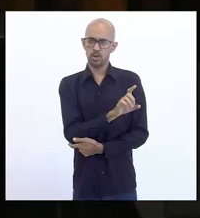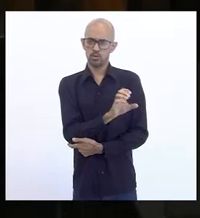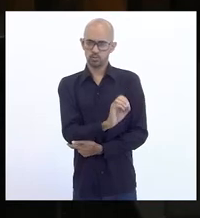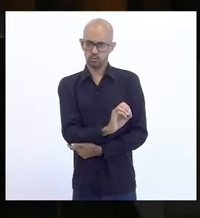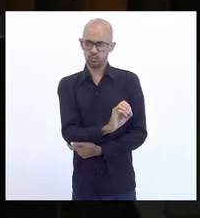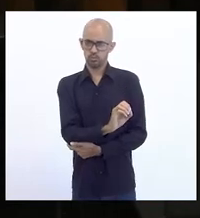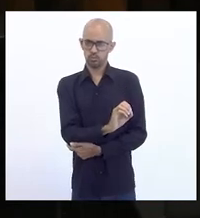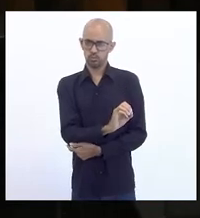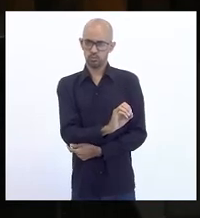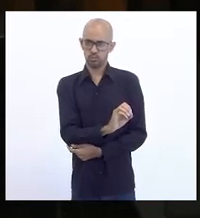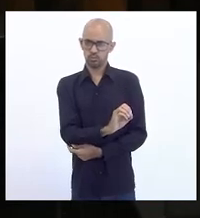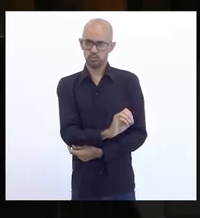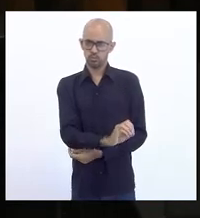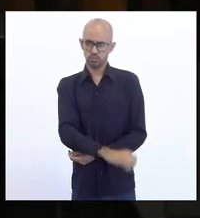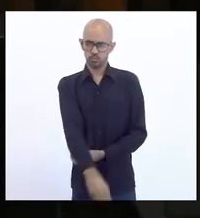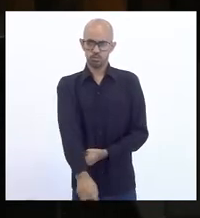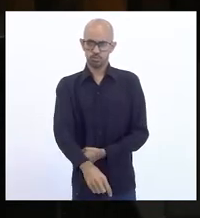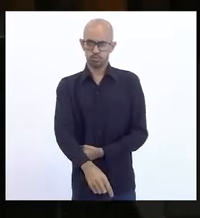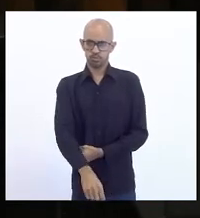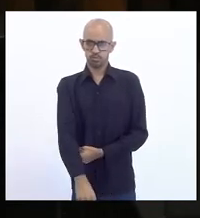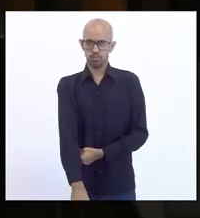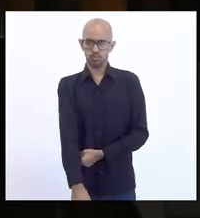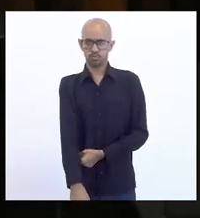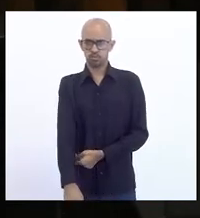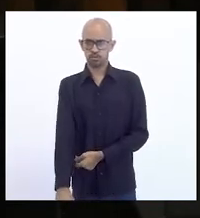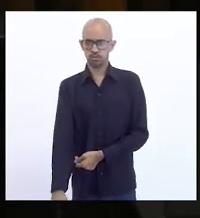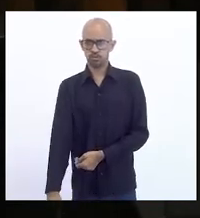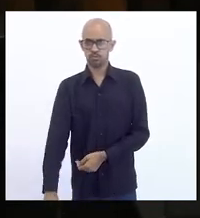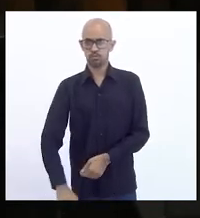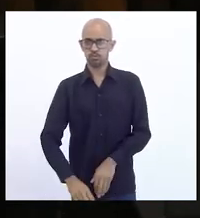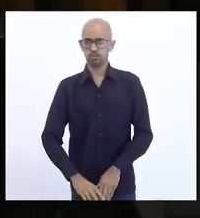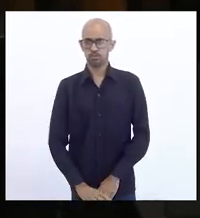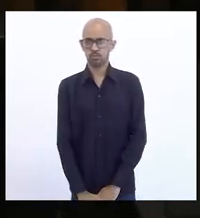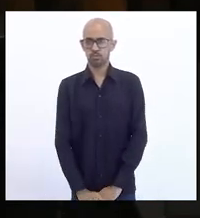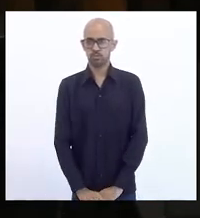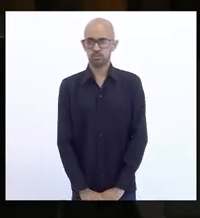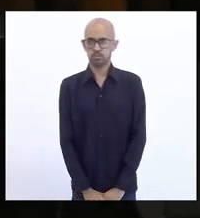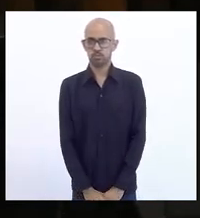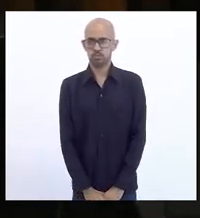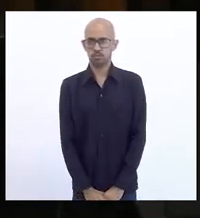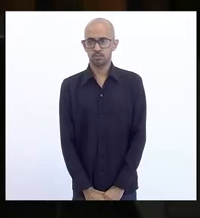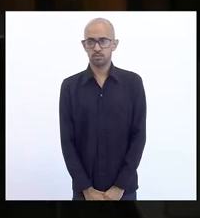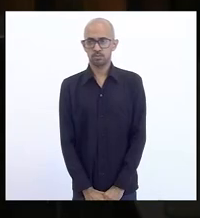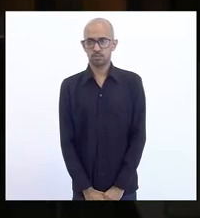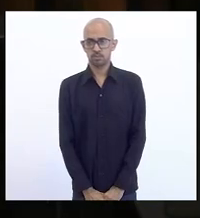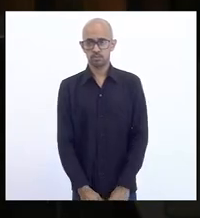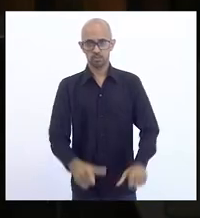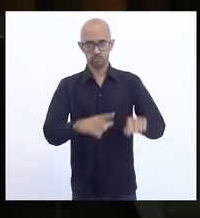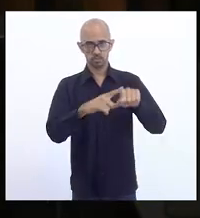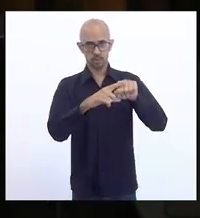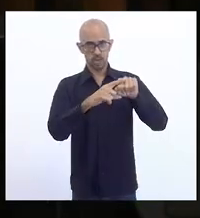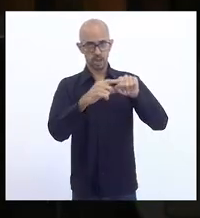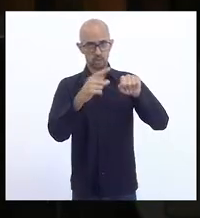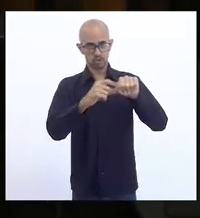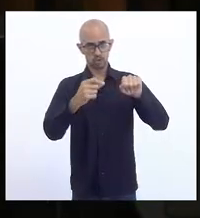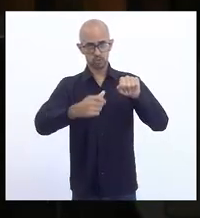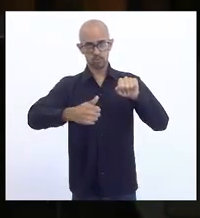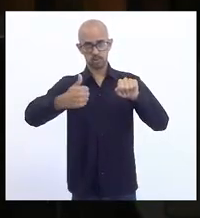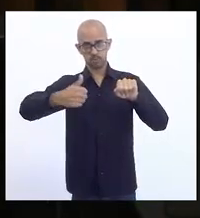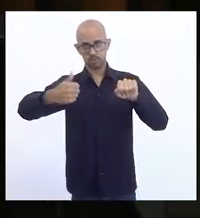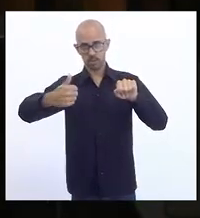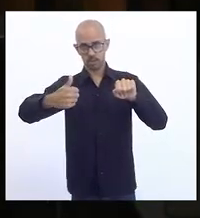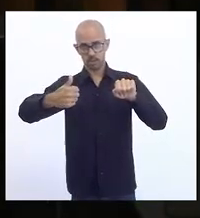Oeste. A extinção. Eu vou ler aqui, artigo 1º.